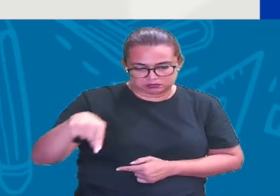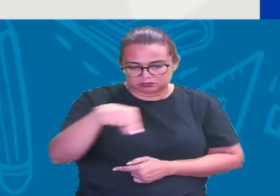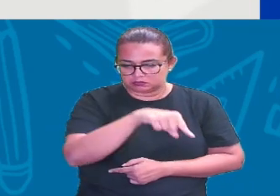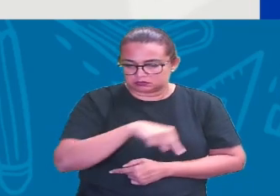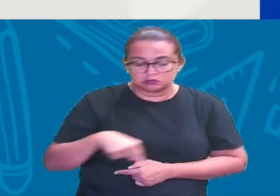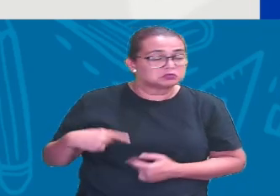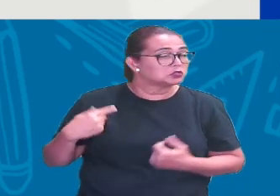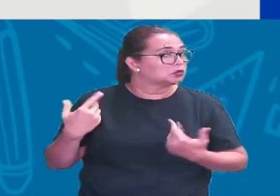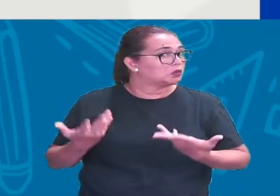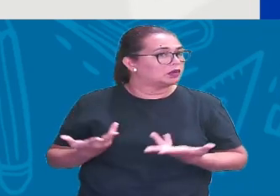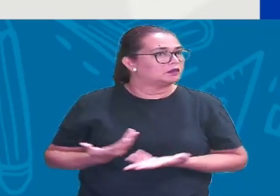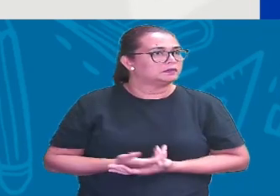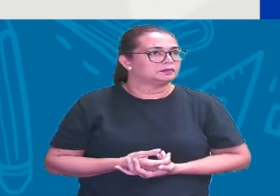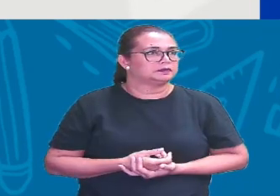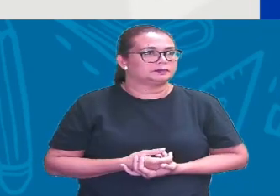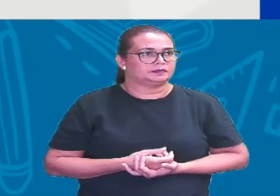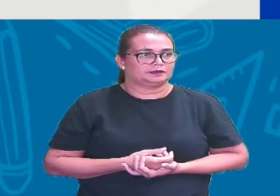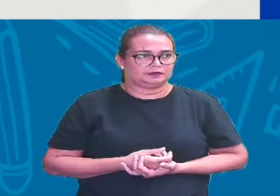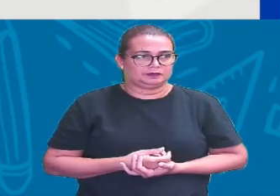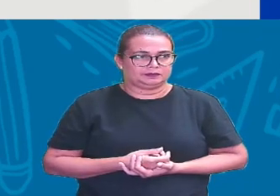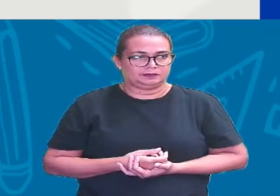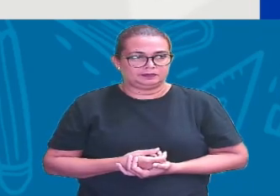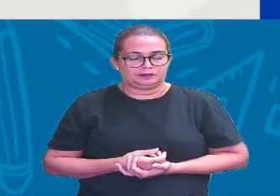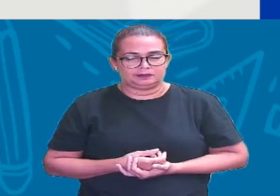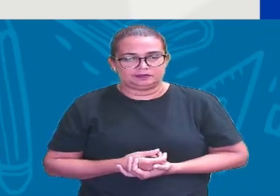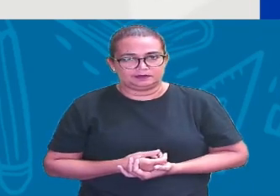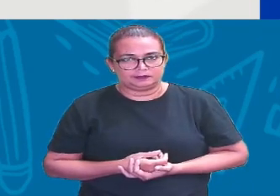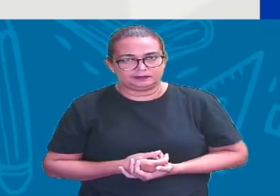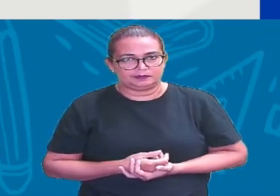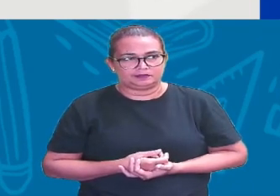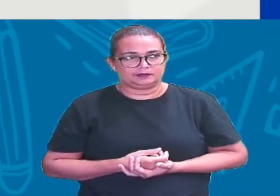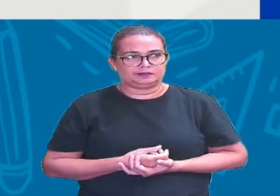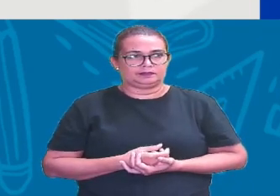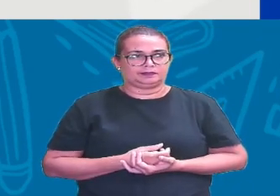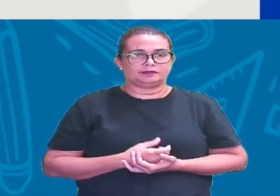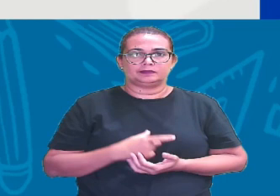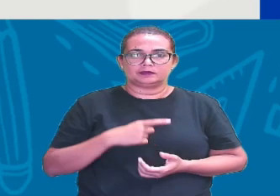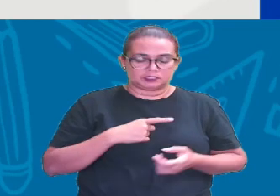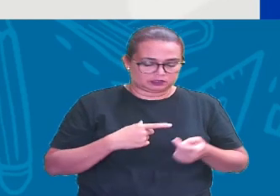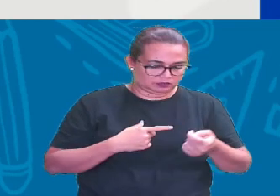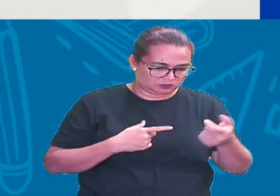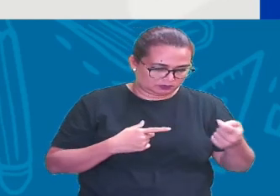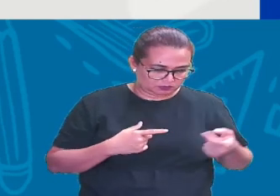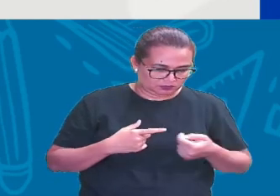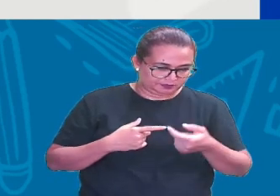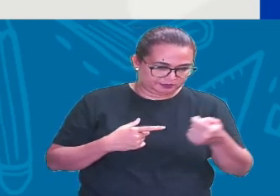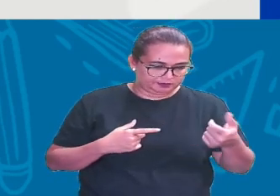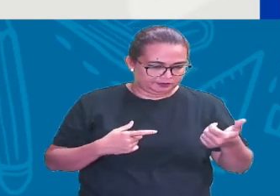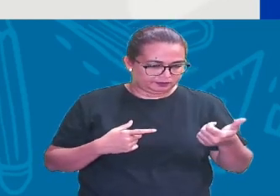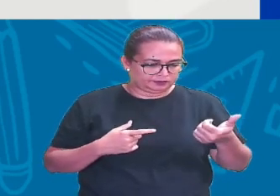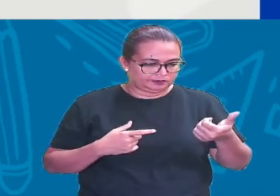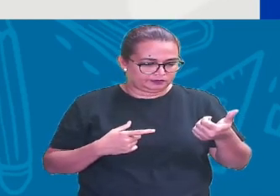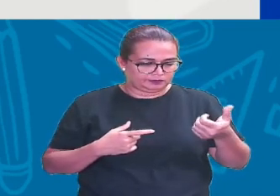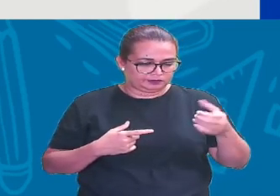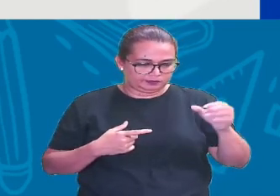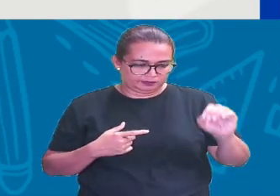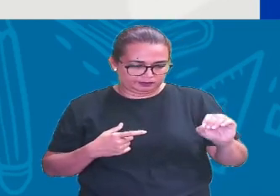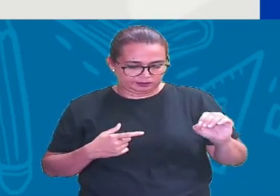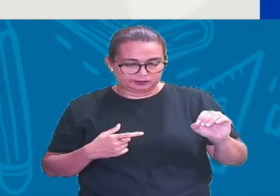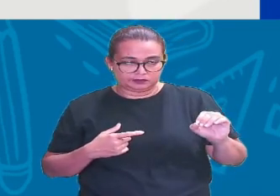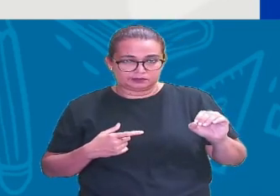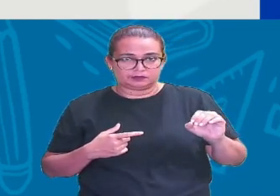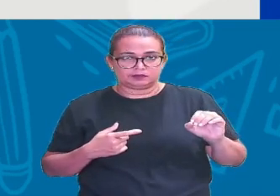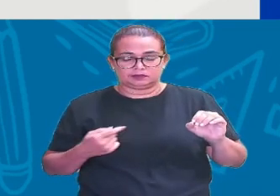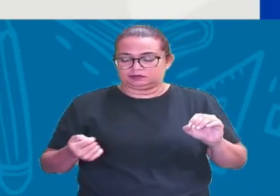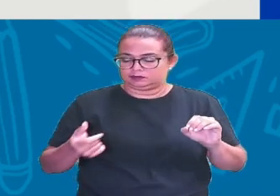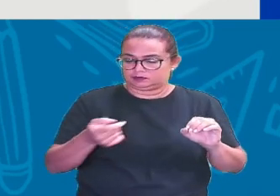quem? Divisor comum entre as moedinhas de 10